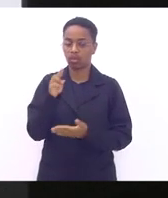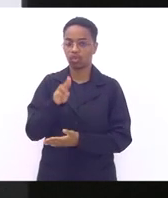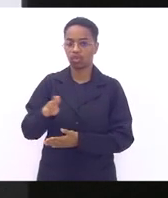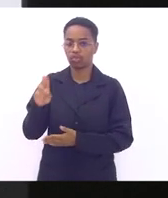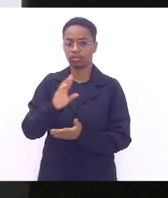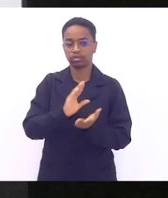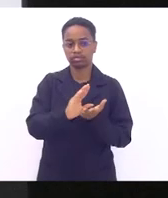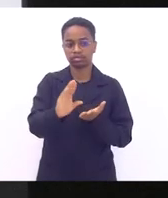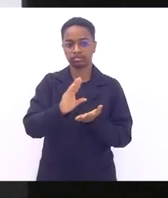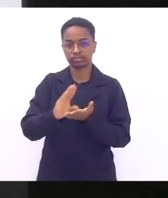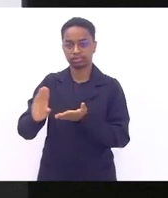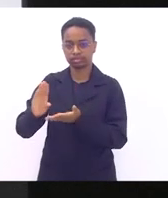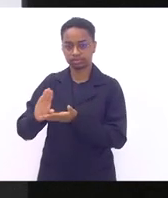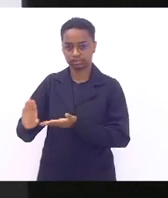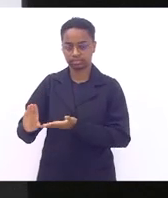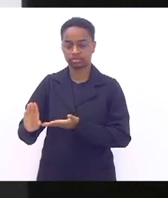recurso